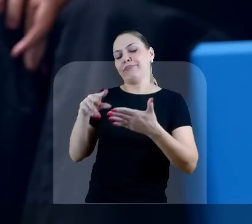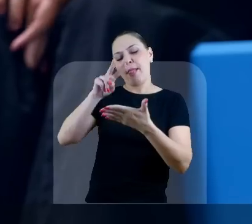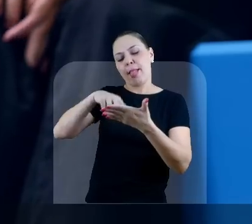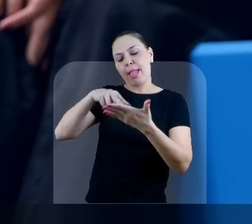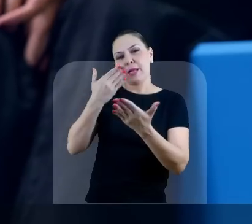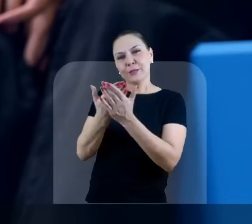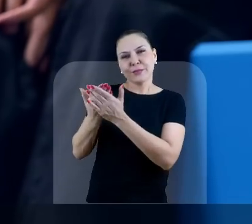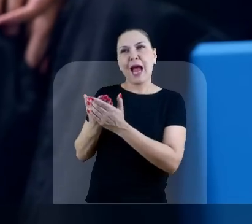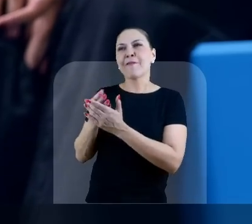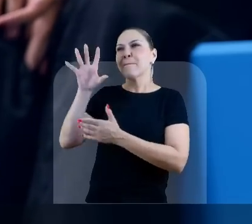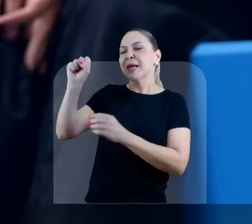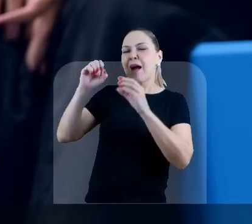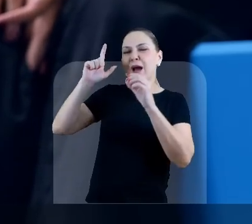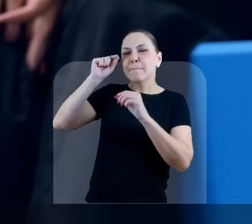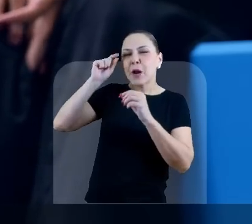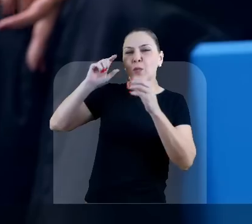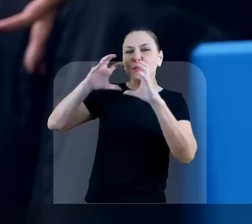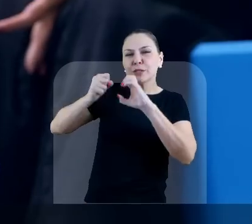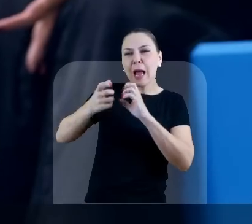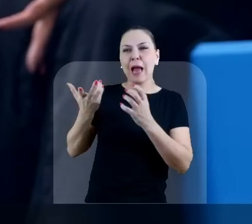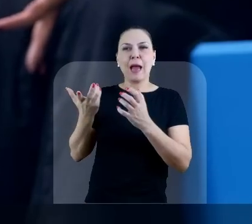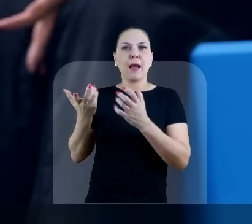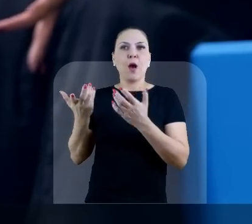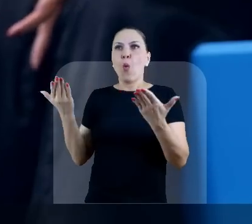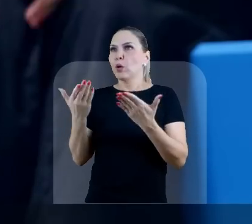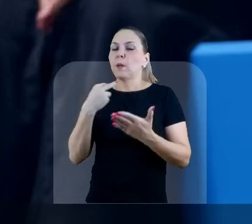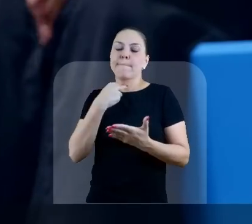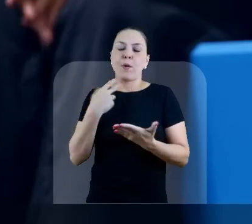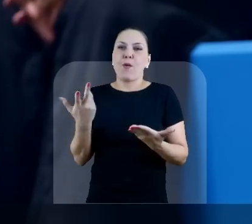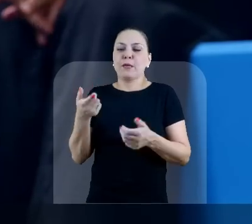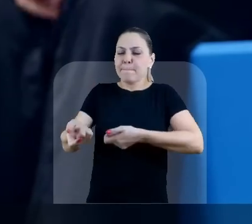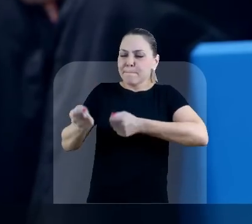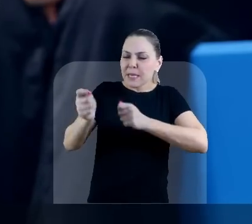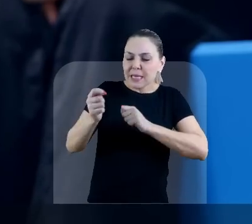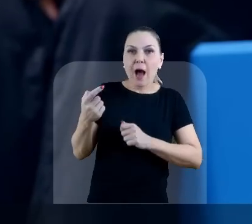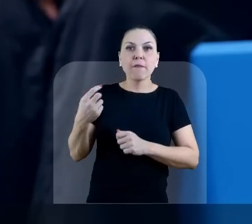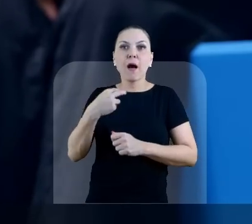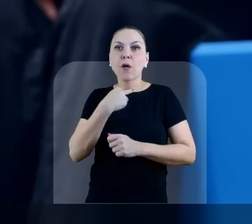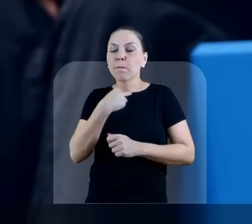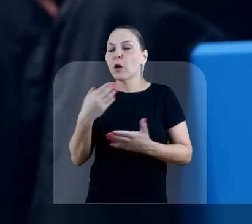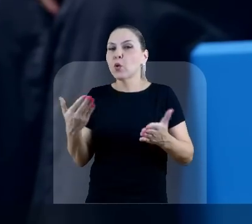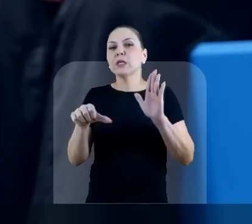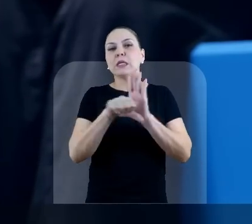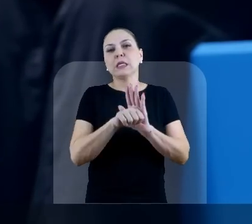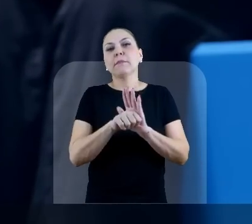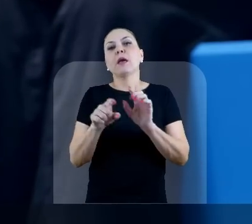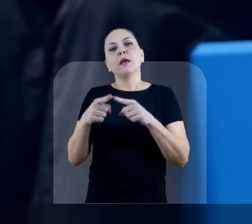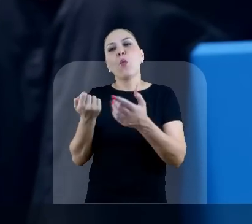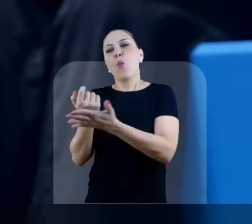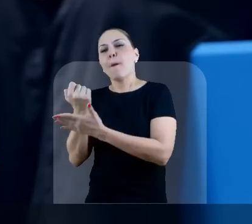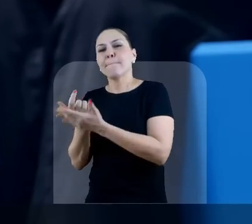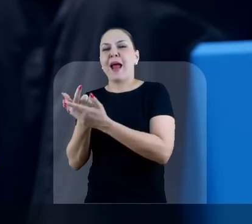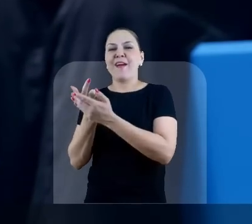Eu pegava maracujá no mato, palmito, hoje é crime, né? Pescava. E todo fim de semana eu comprava um fascículo da